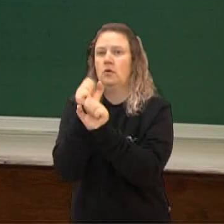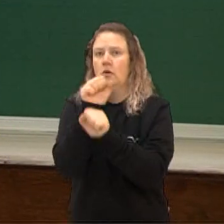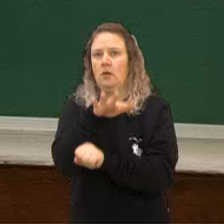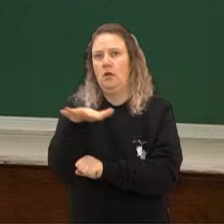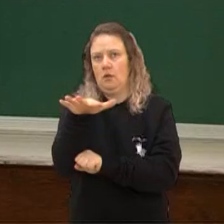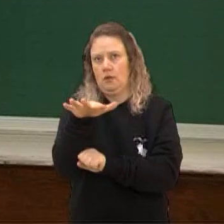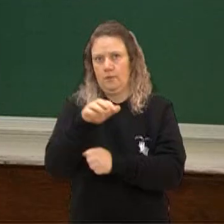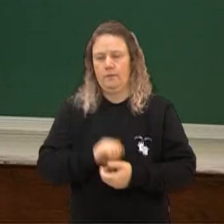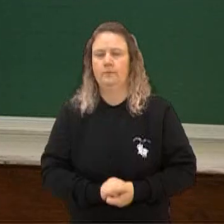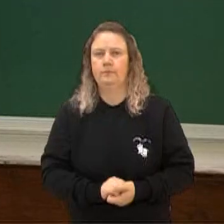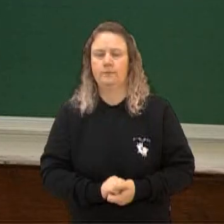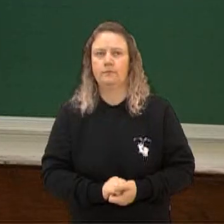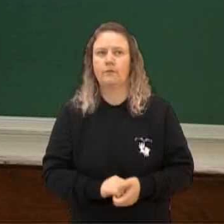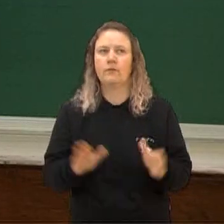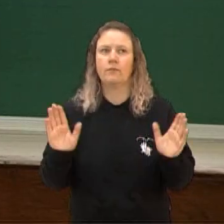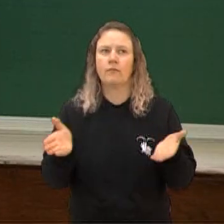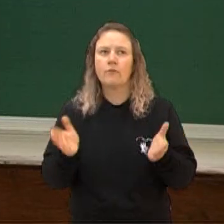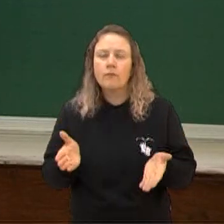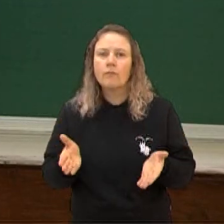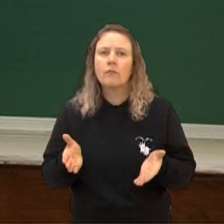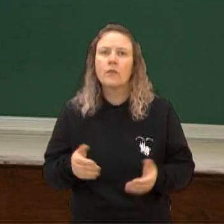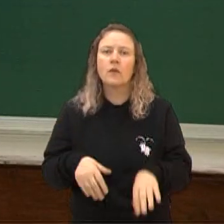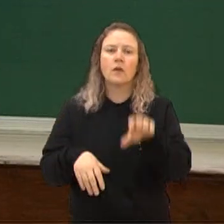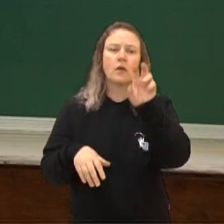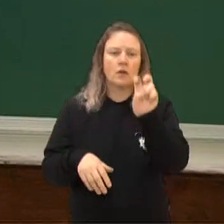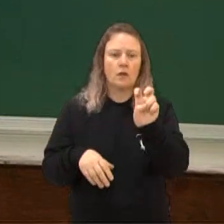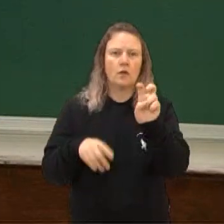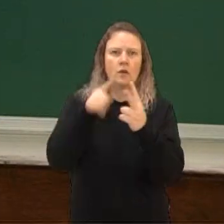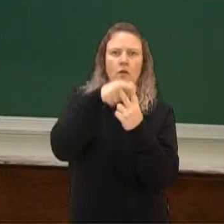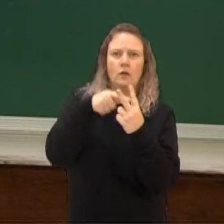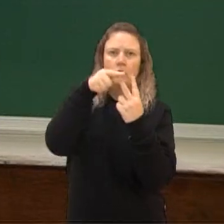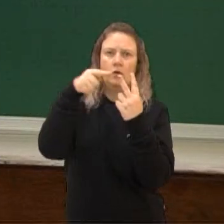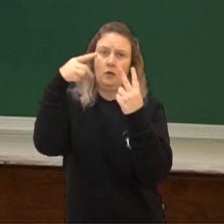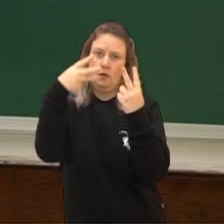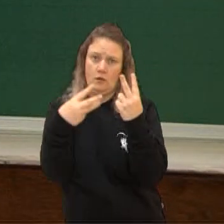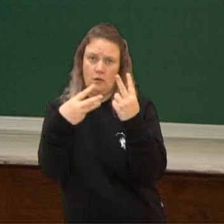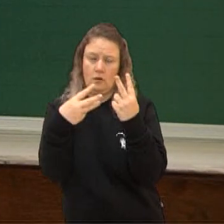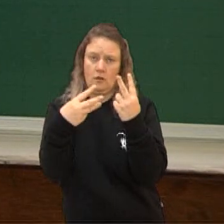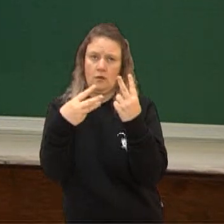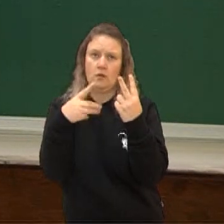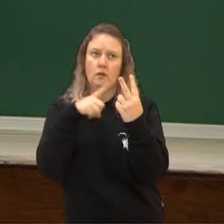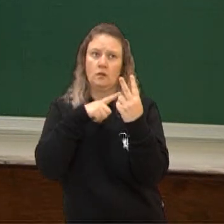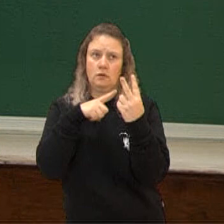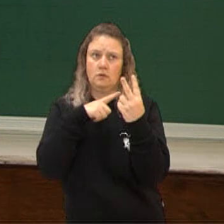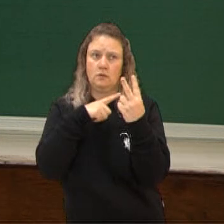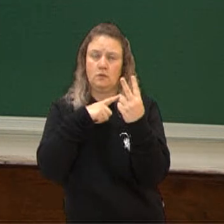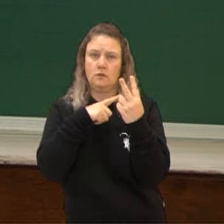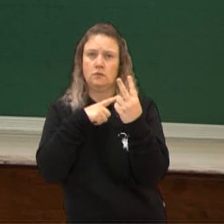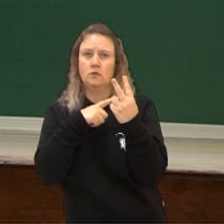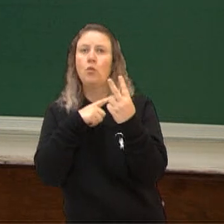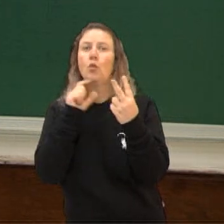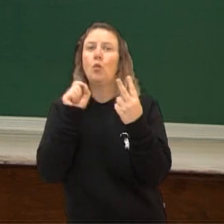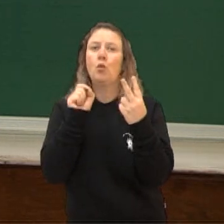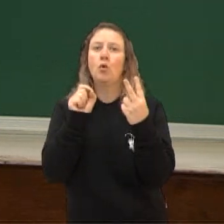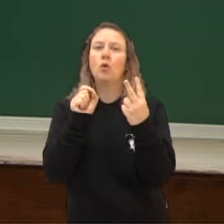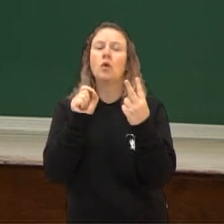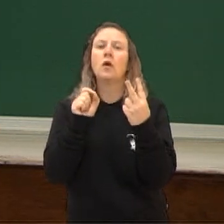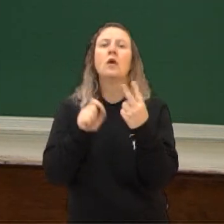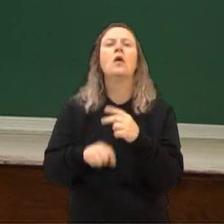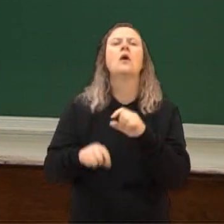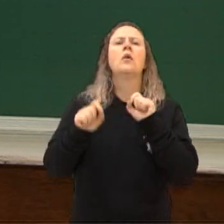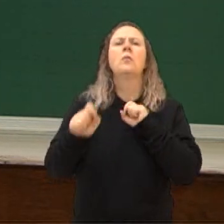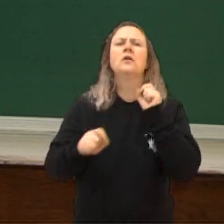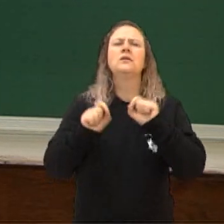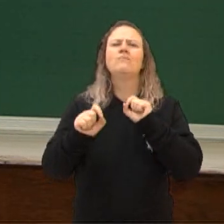aresta raiz de 3 e essa diagonal apresentada tem como valor 5 raiz de 3, basta a gente igualar e ter